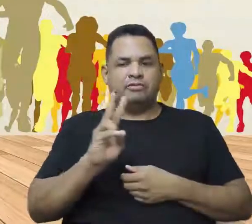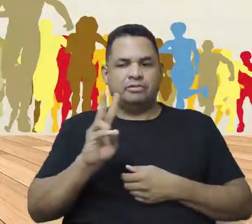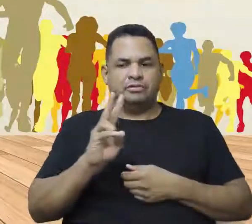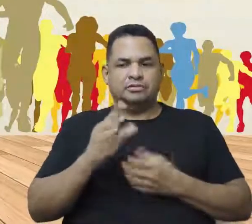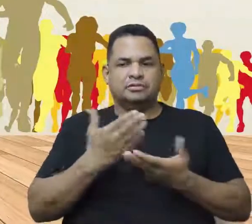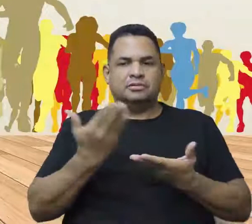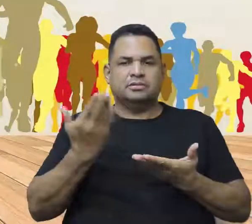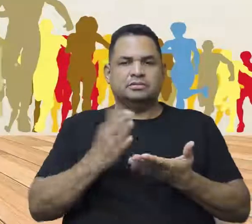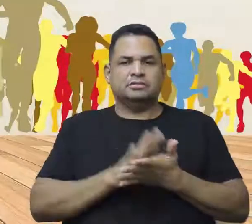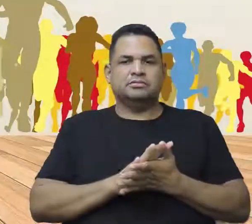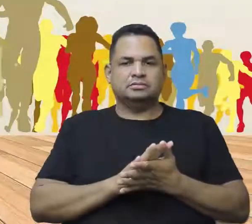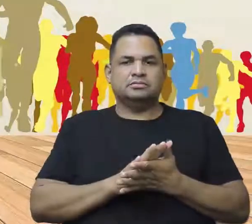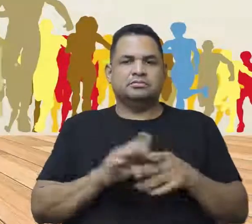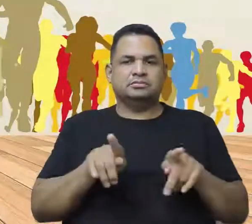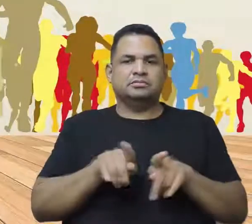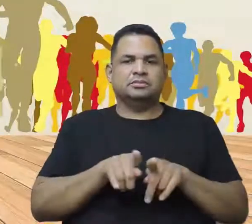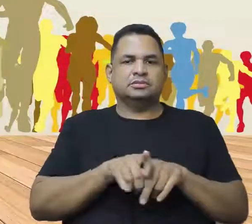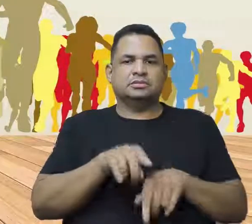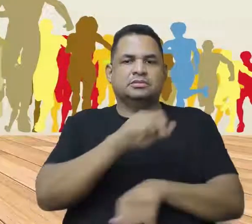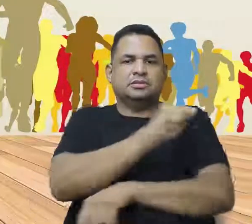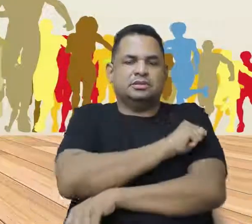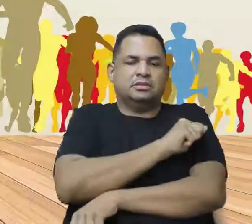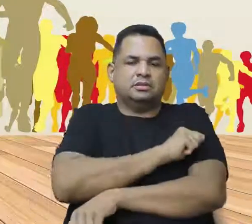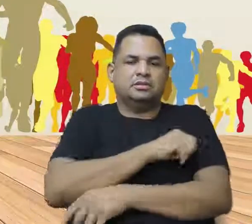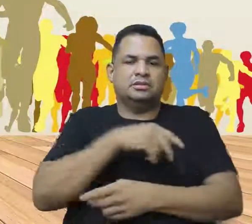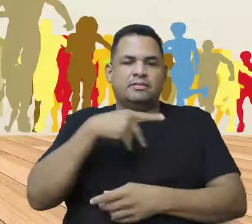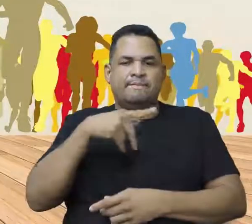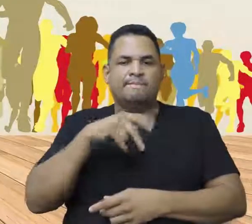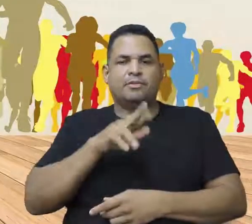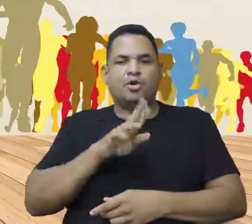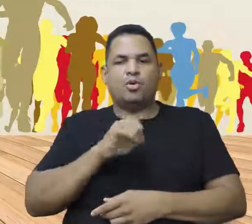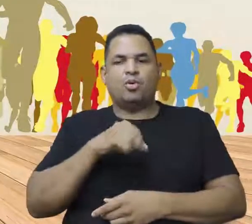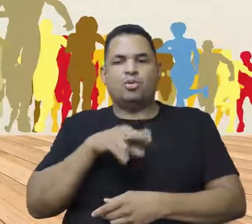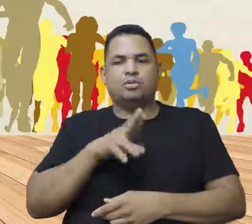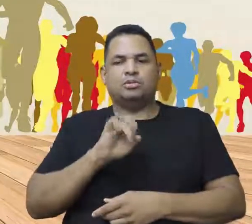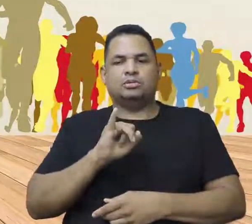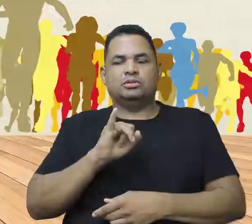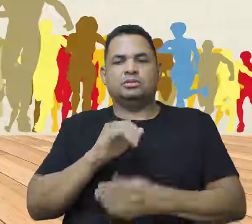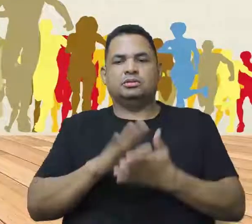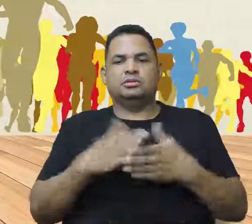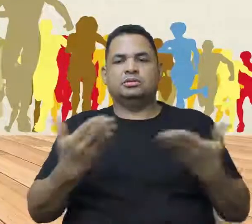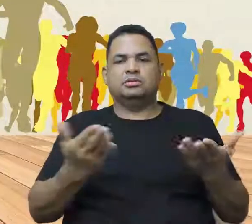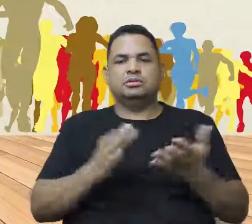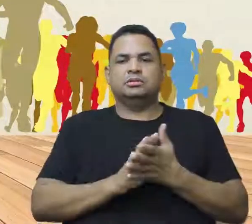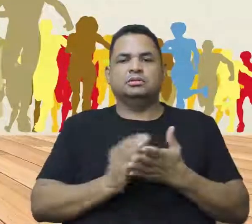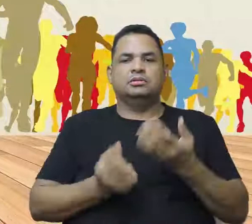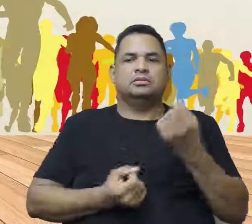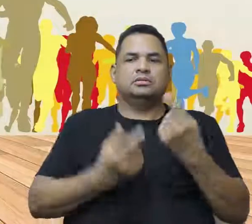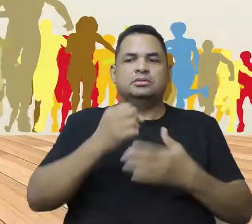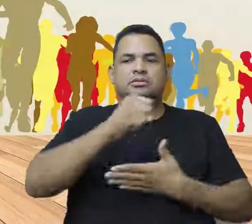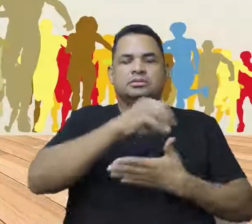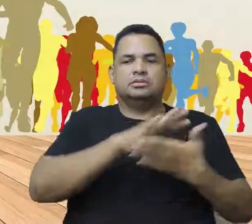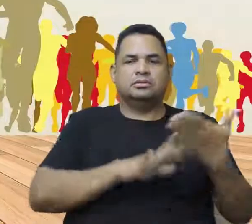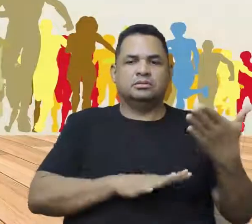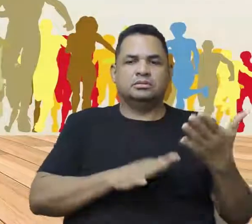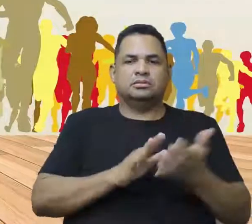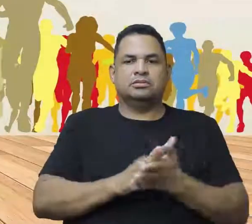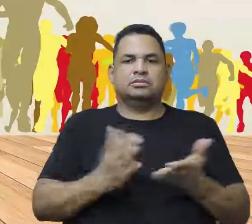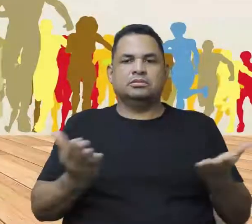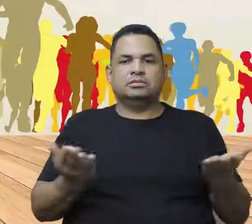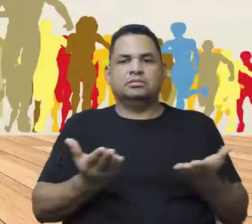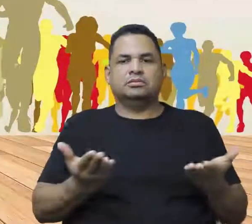tempinho atrás, prof, eu também fui aluna ProUni, né? Também fiz Enem. E já tinha algumas questõezinhas assim de leve. Agora está